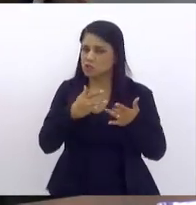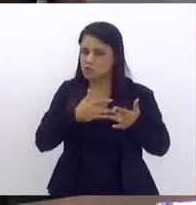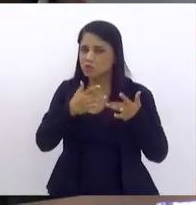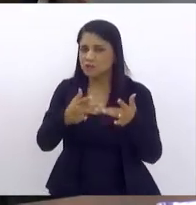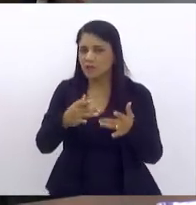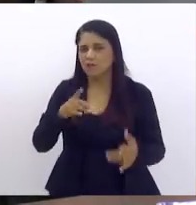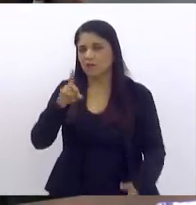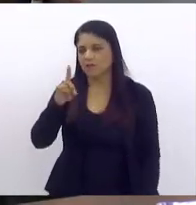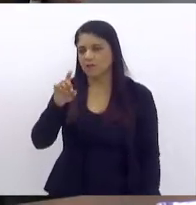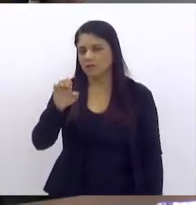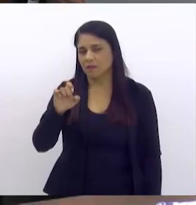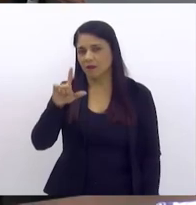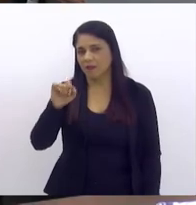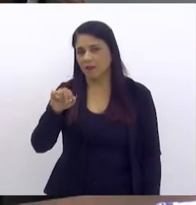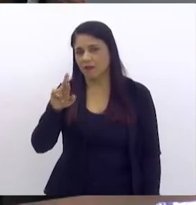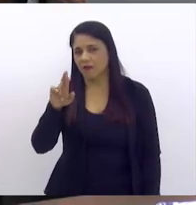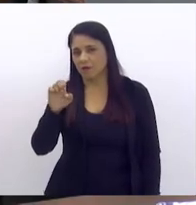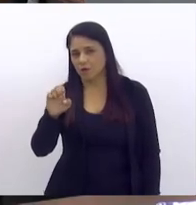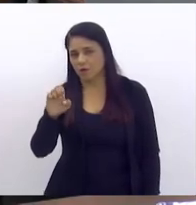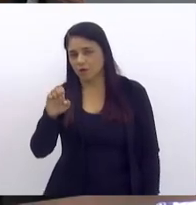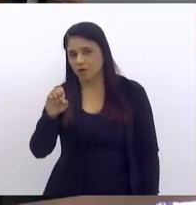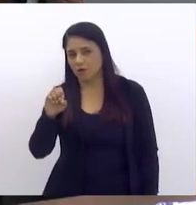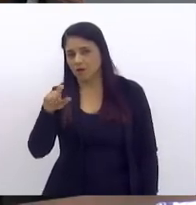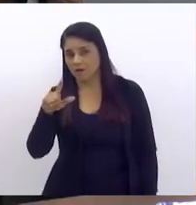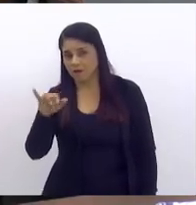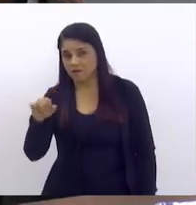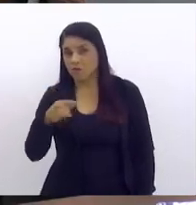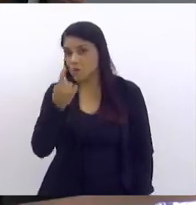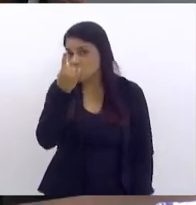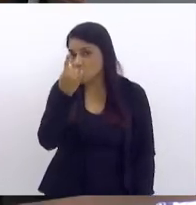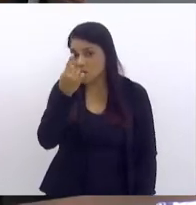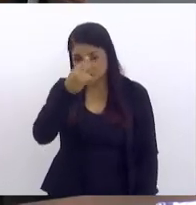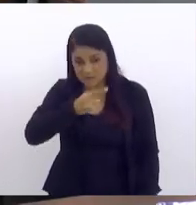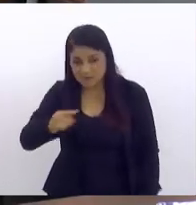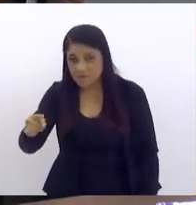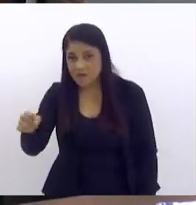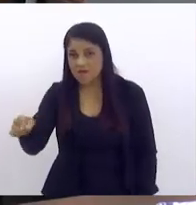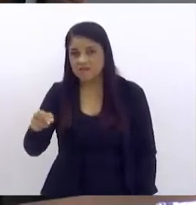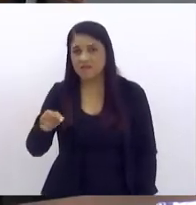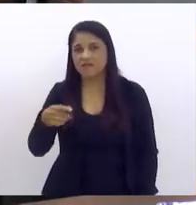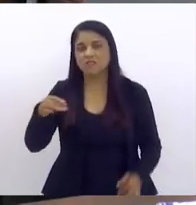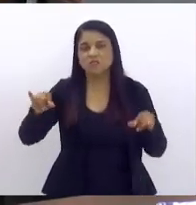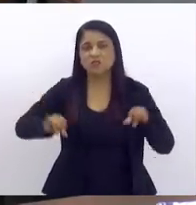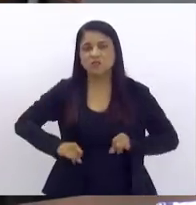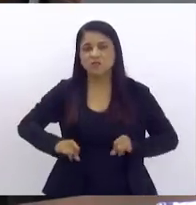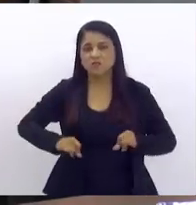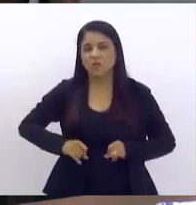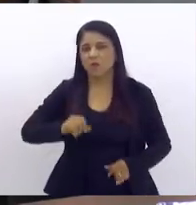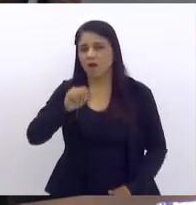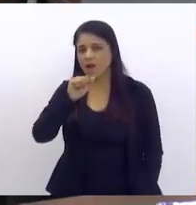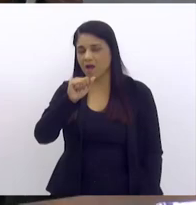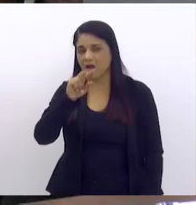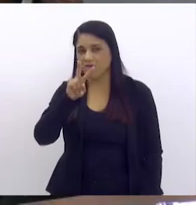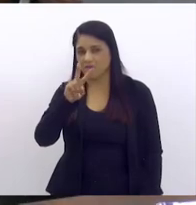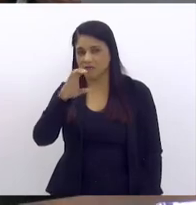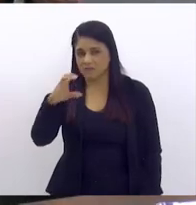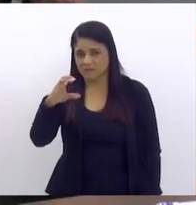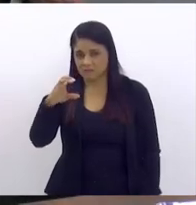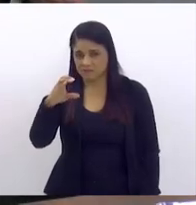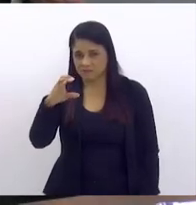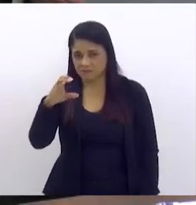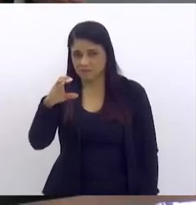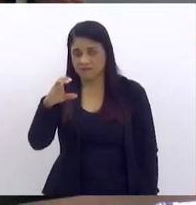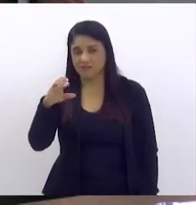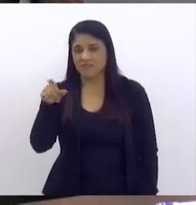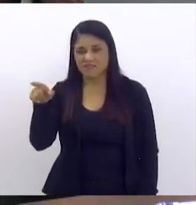uma semana que ele sofreu um AVC, pô. Uma semana que o prefeito sofreu um AVC e é atacado por